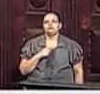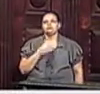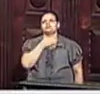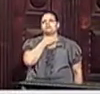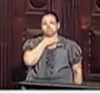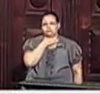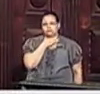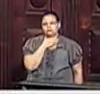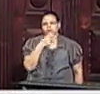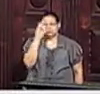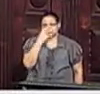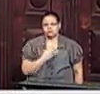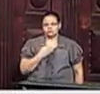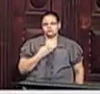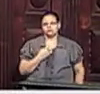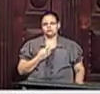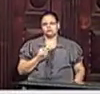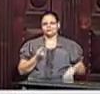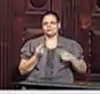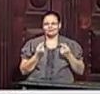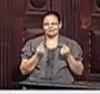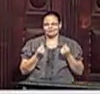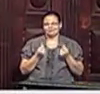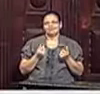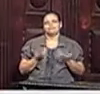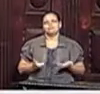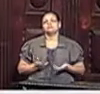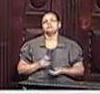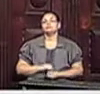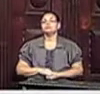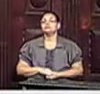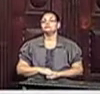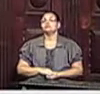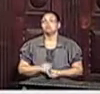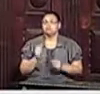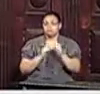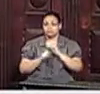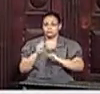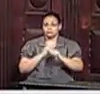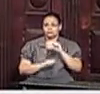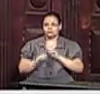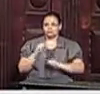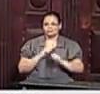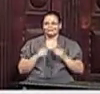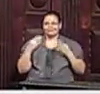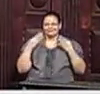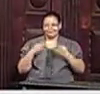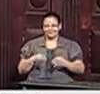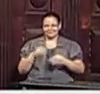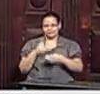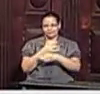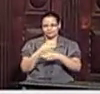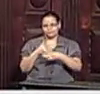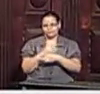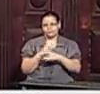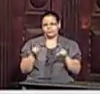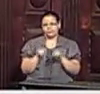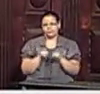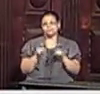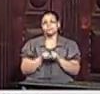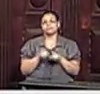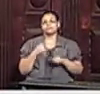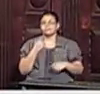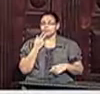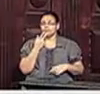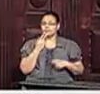e financeira. E isso tem refletido para as nossas cidades. E digo isso